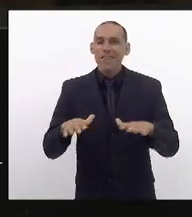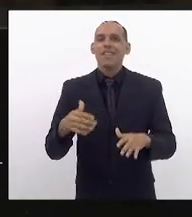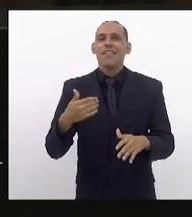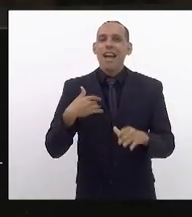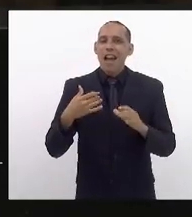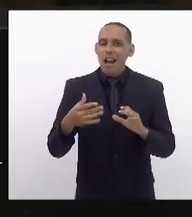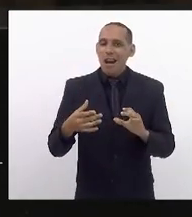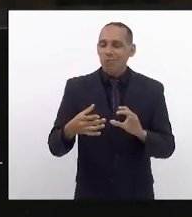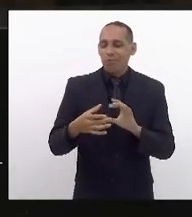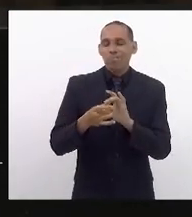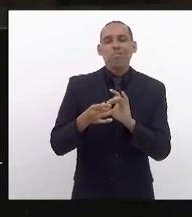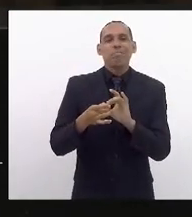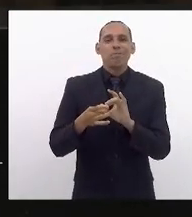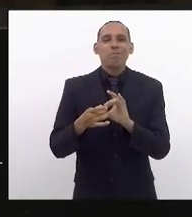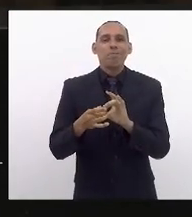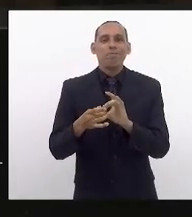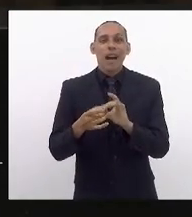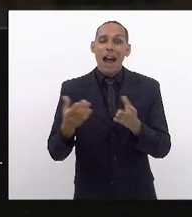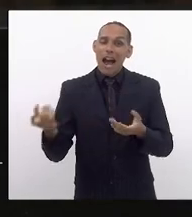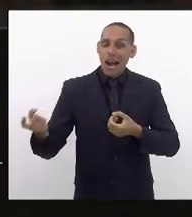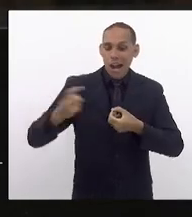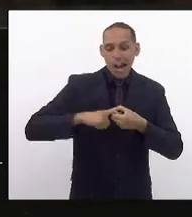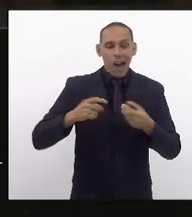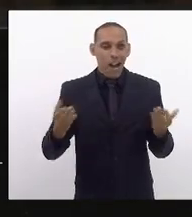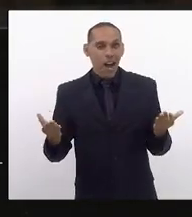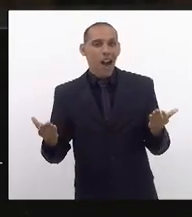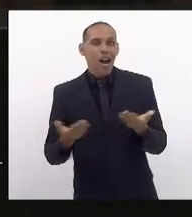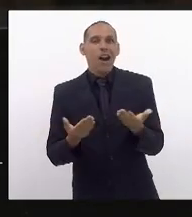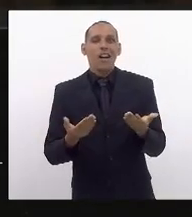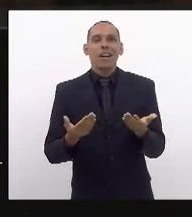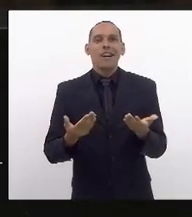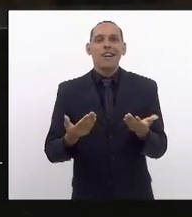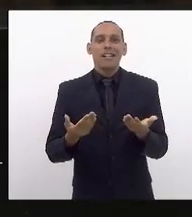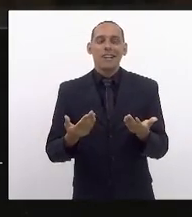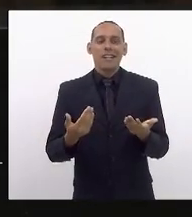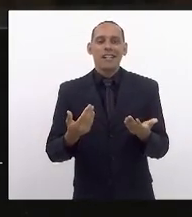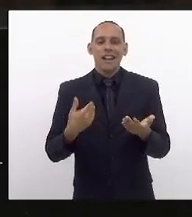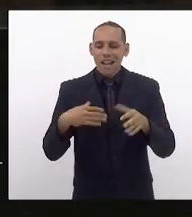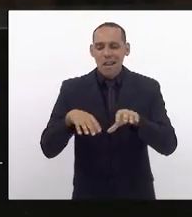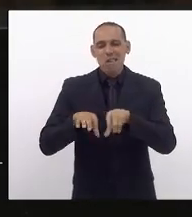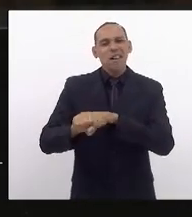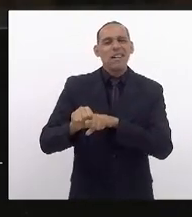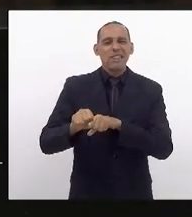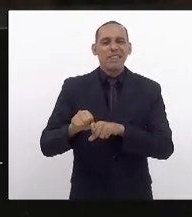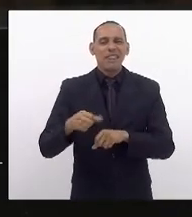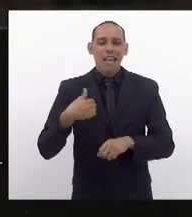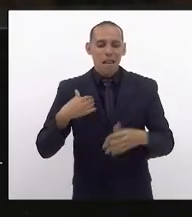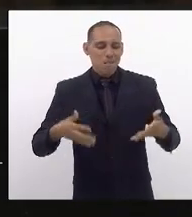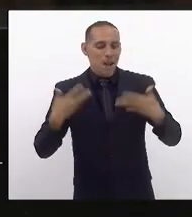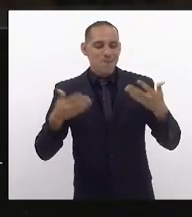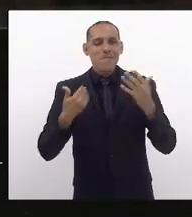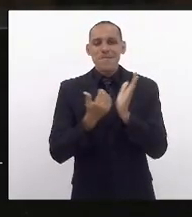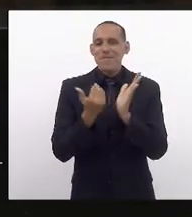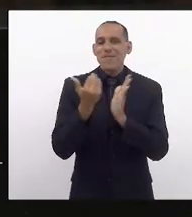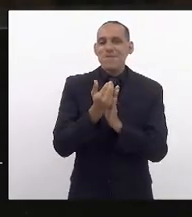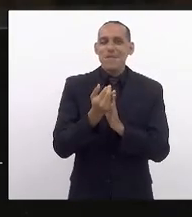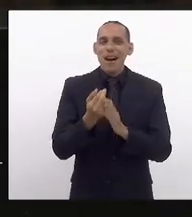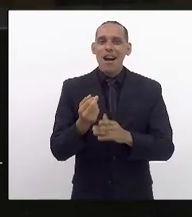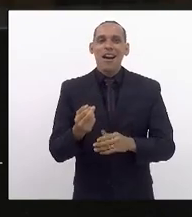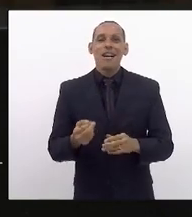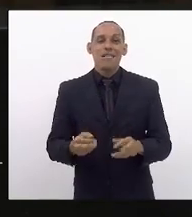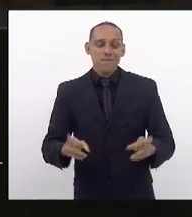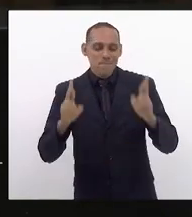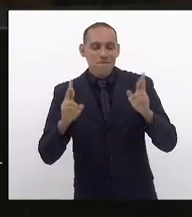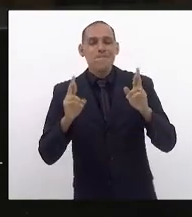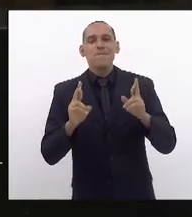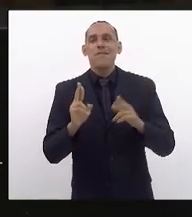licenciei nos últimos dias e que volto para essa casa um pouco mais animada e esperançada diante